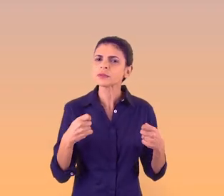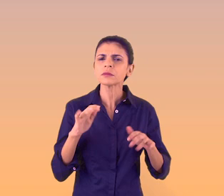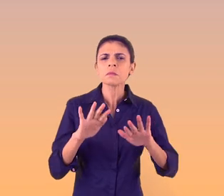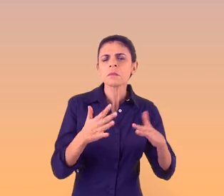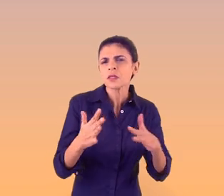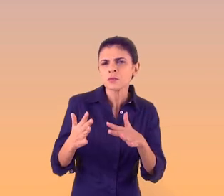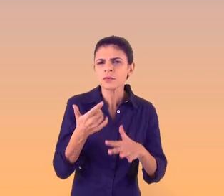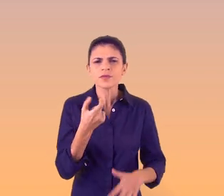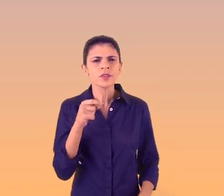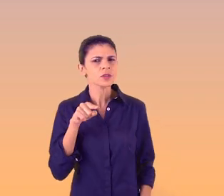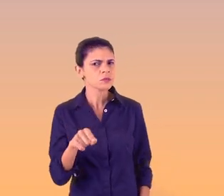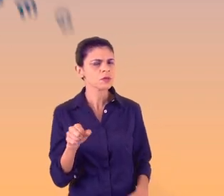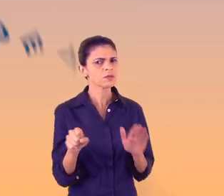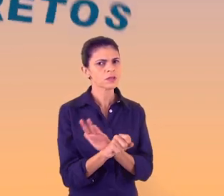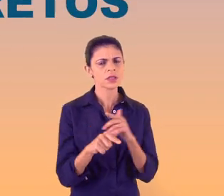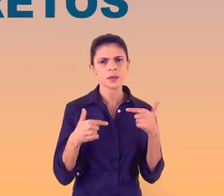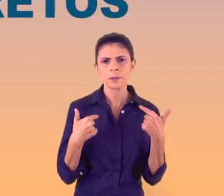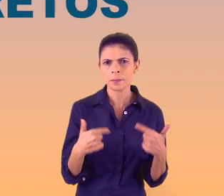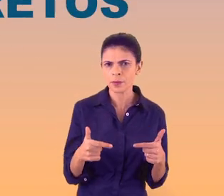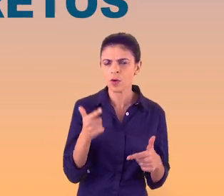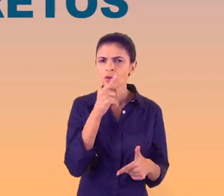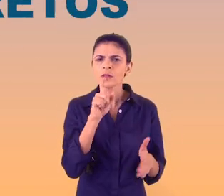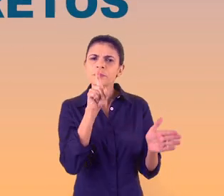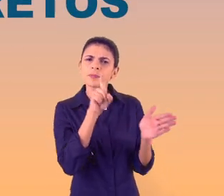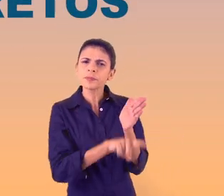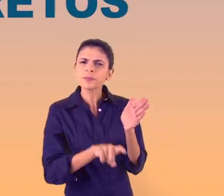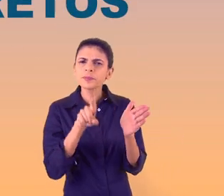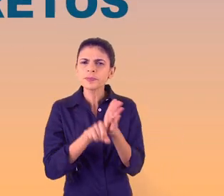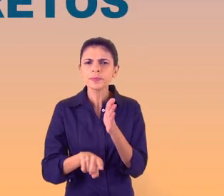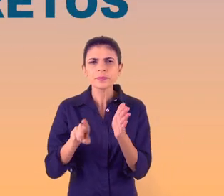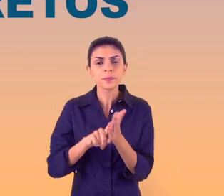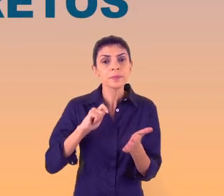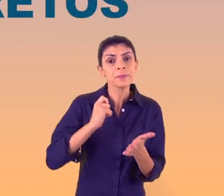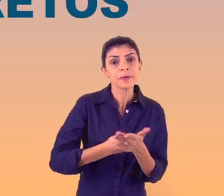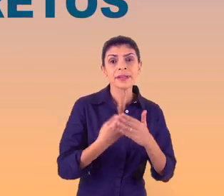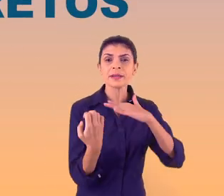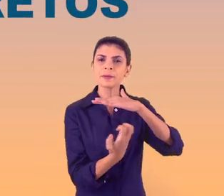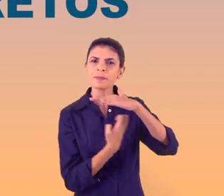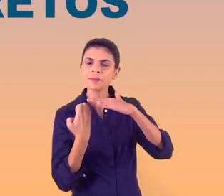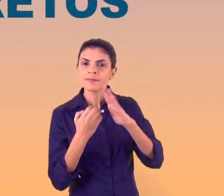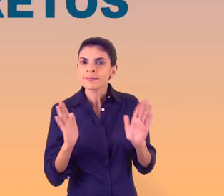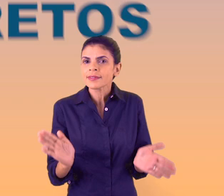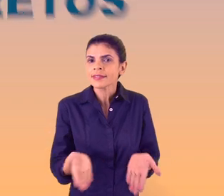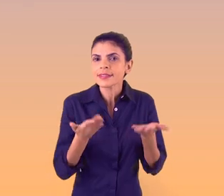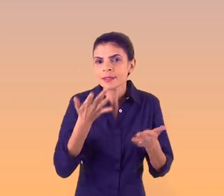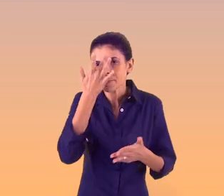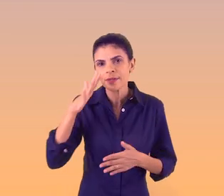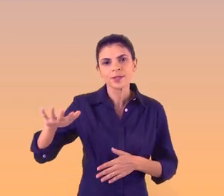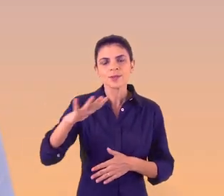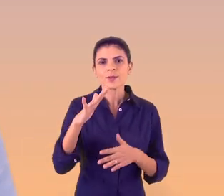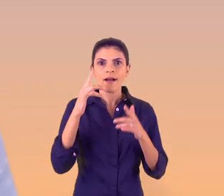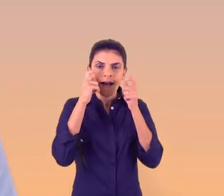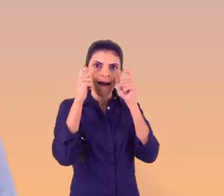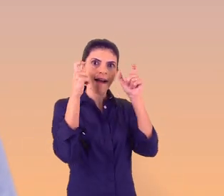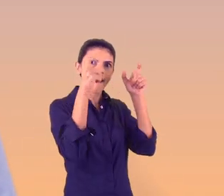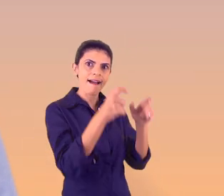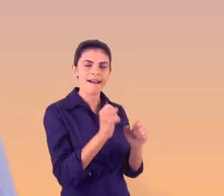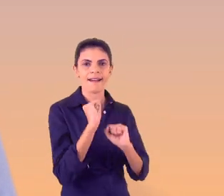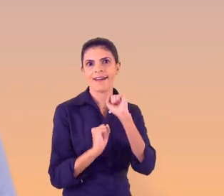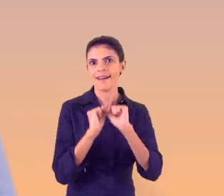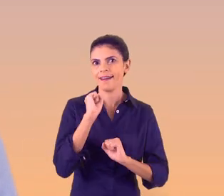precisamos gerar pelo menos 20 mil empregos diretos em nossa cidade, criando incentivo fiscal para